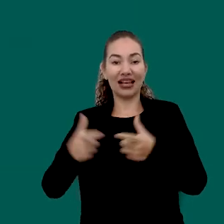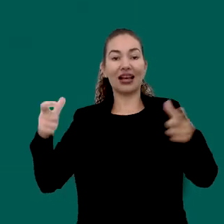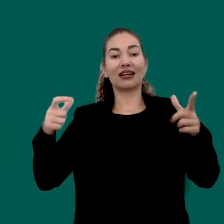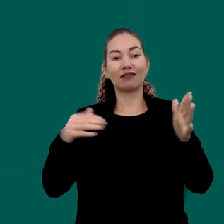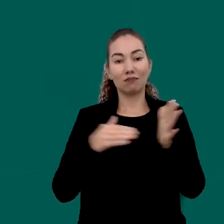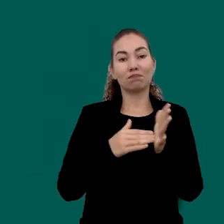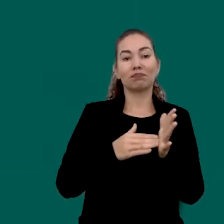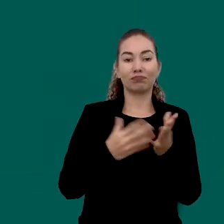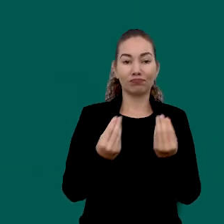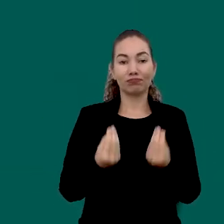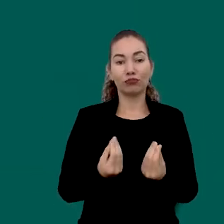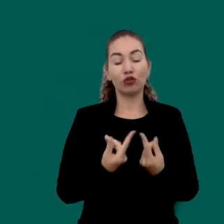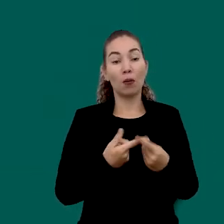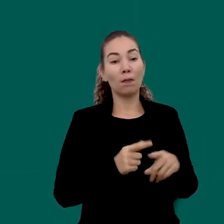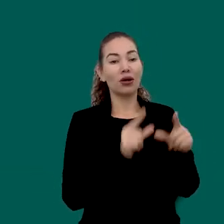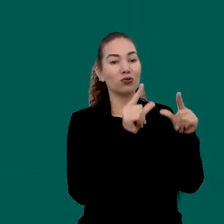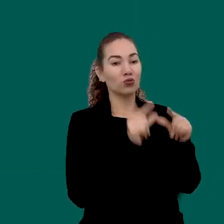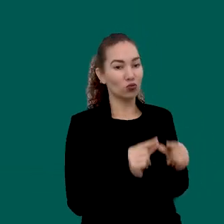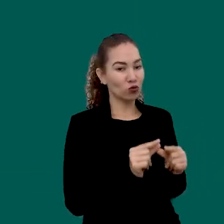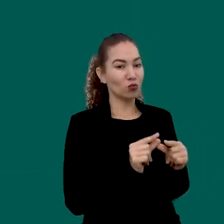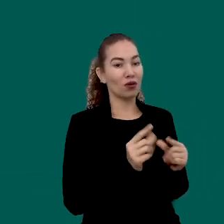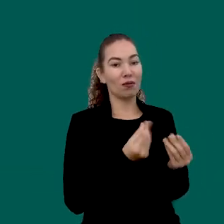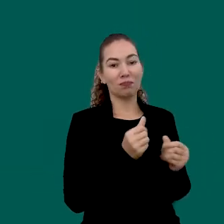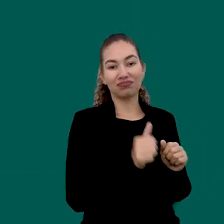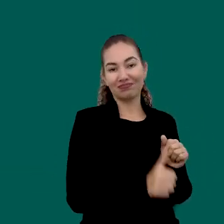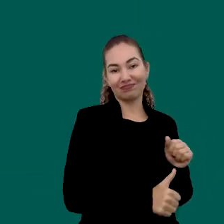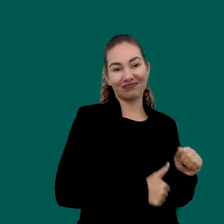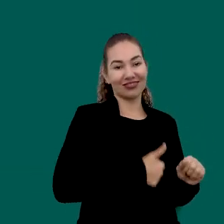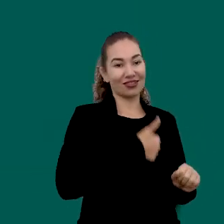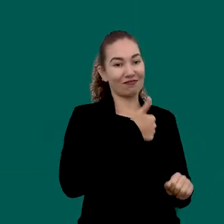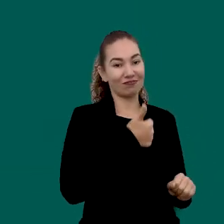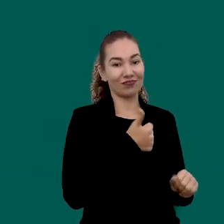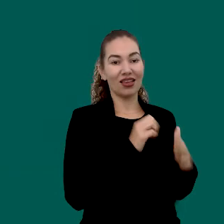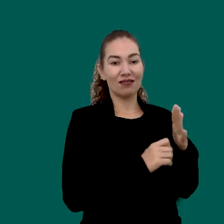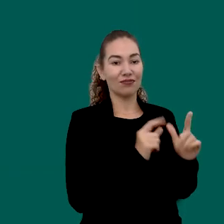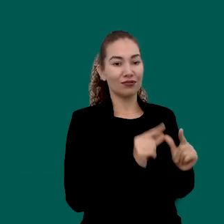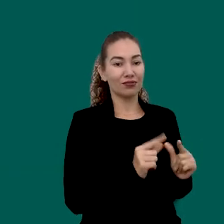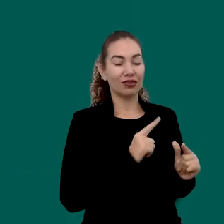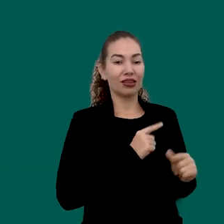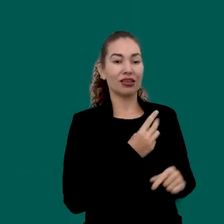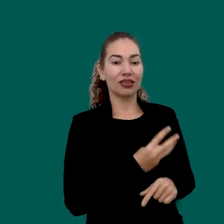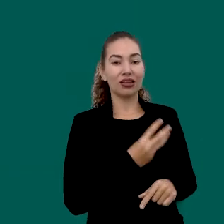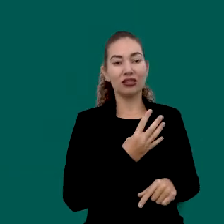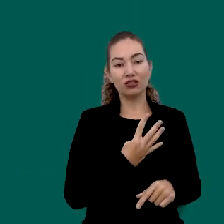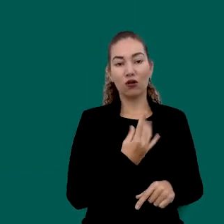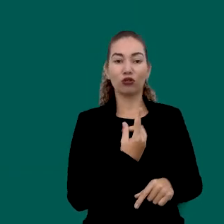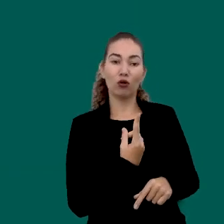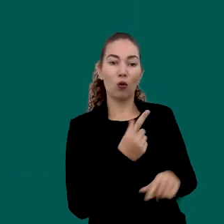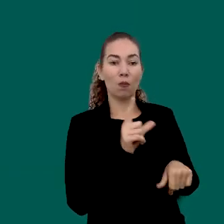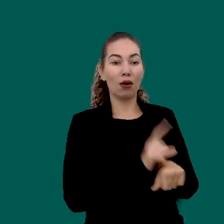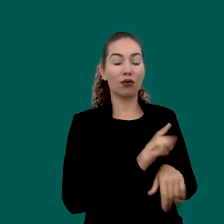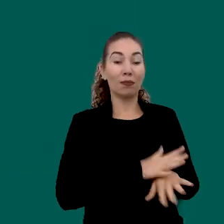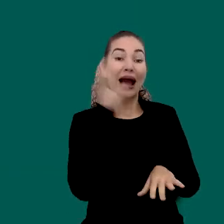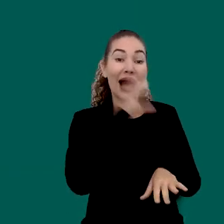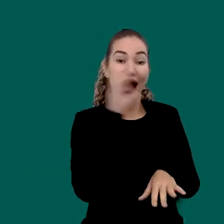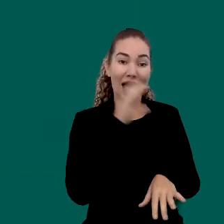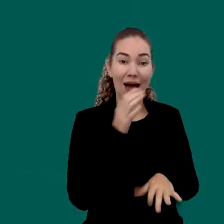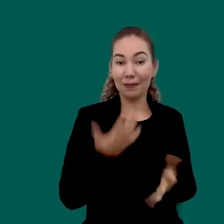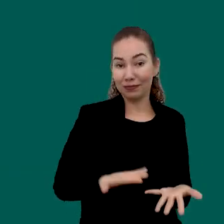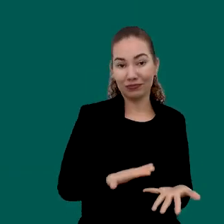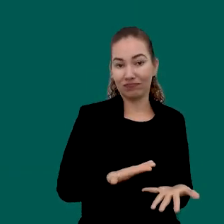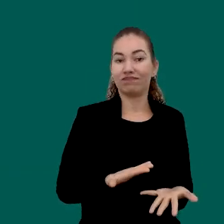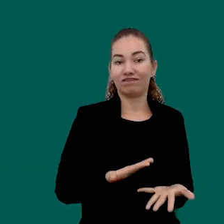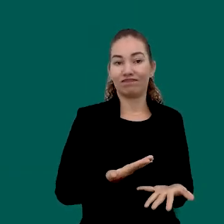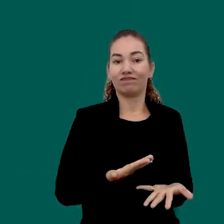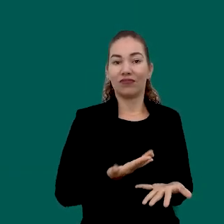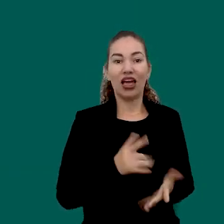nisso, né? Mas tem sim redes fazendo? Tem, mas a gente vê que os pequenos estão se saindo muito melhor. Que o cara que tem 3, 4 lojas, uma loja, ele é